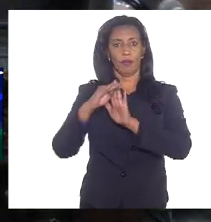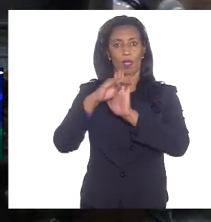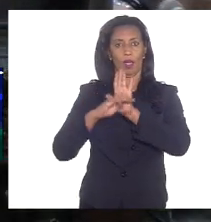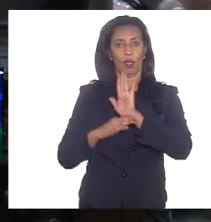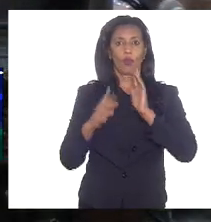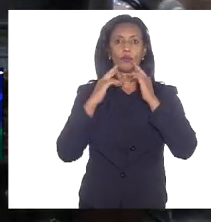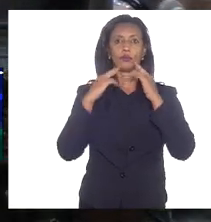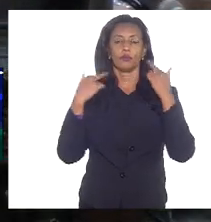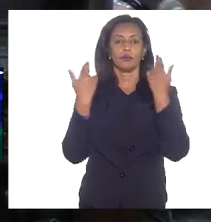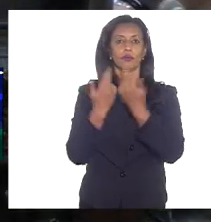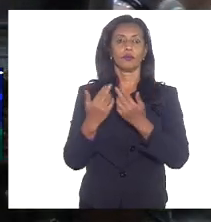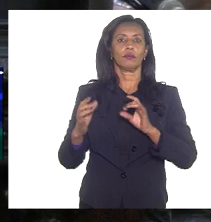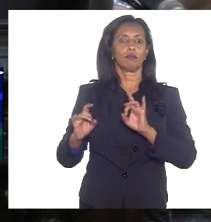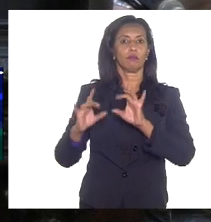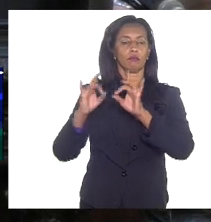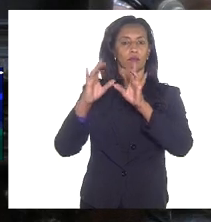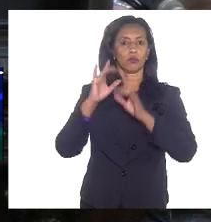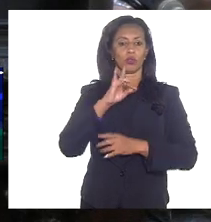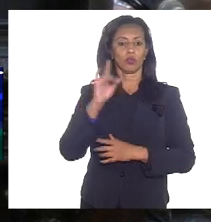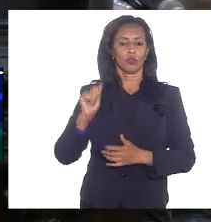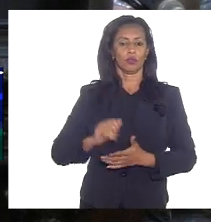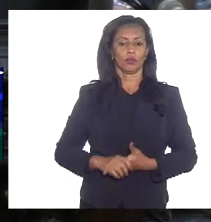segunda sessão extraordinária do dia.